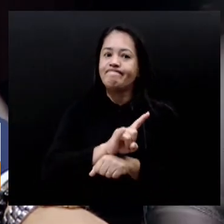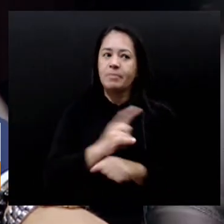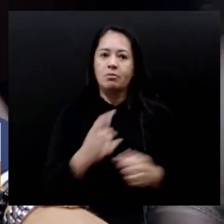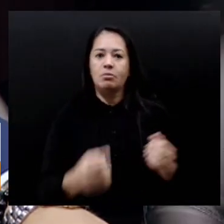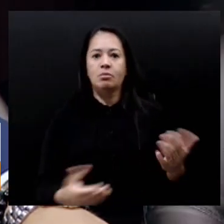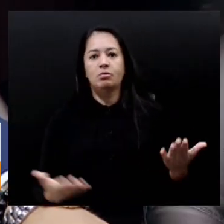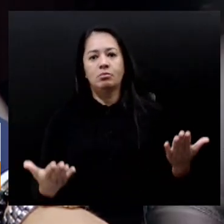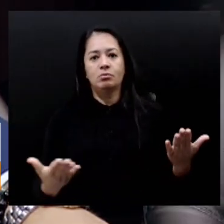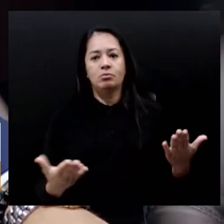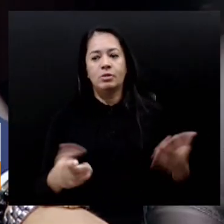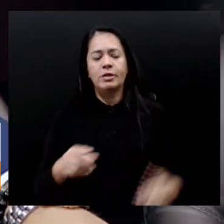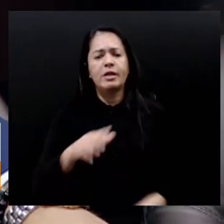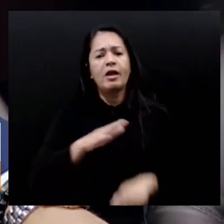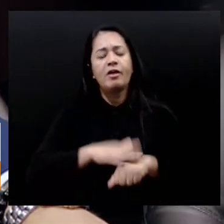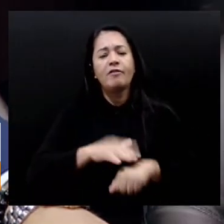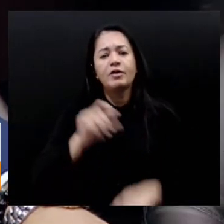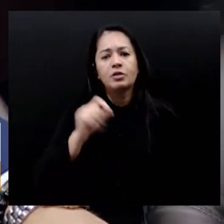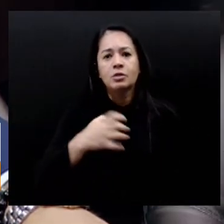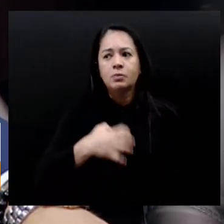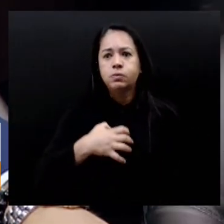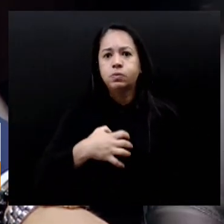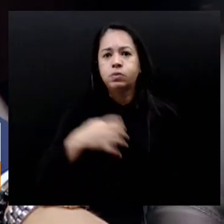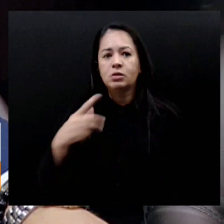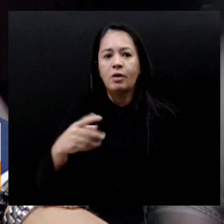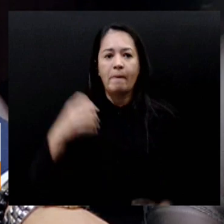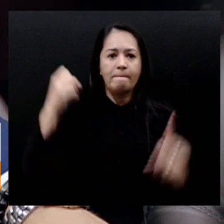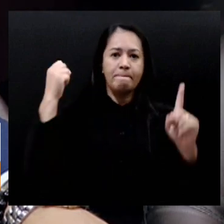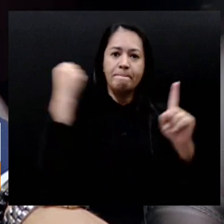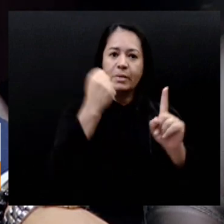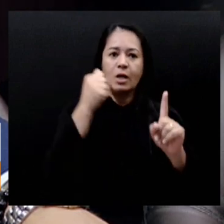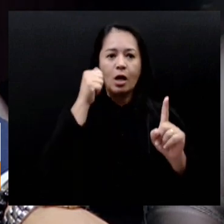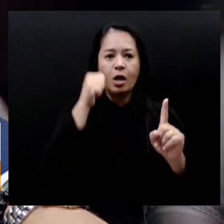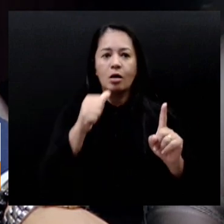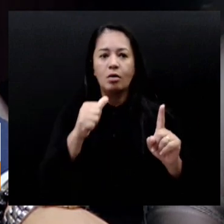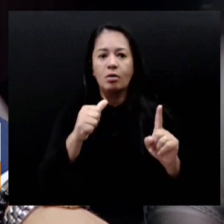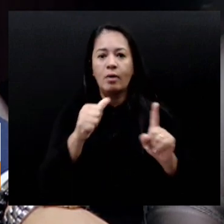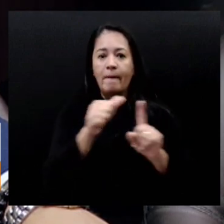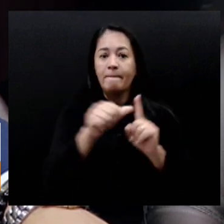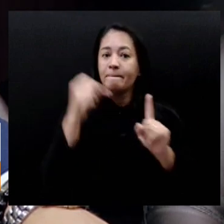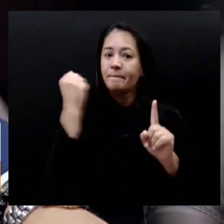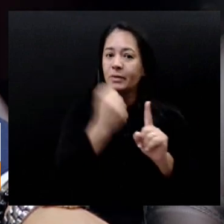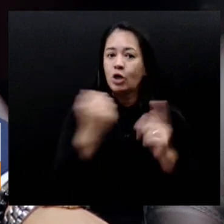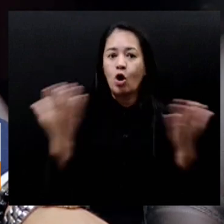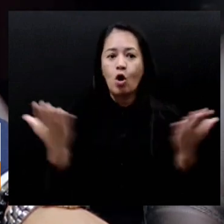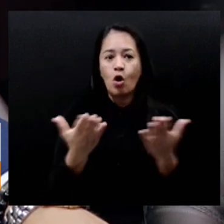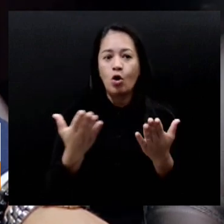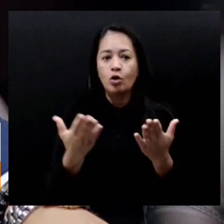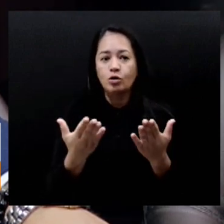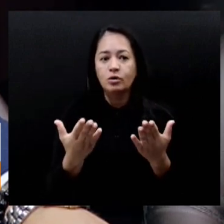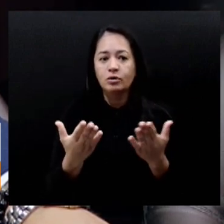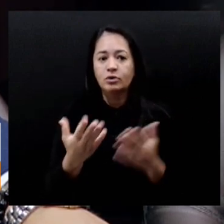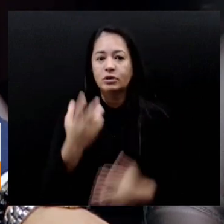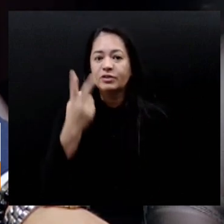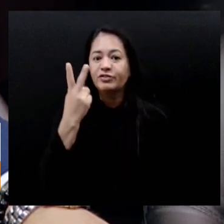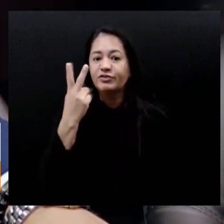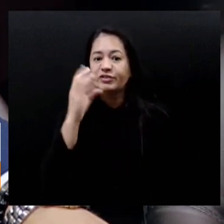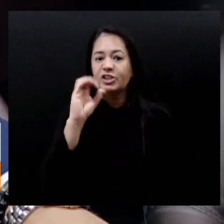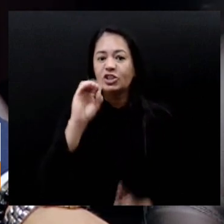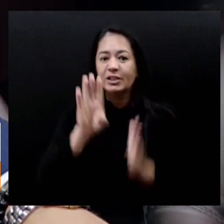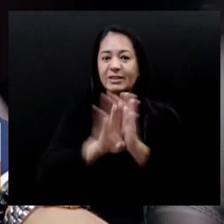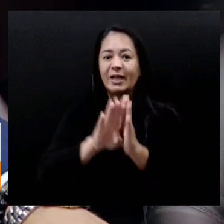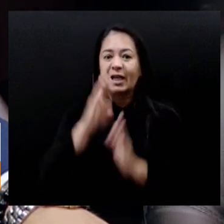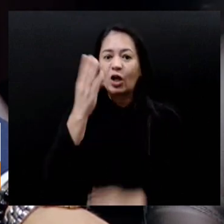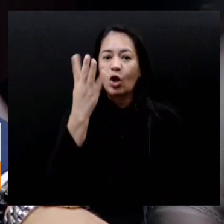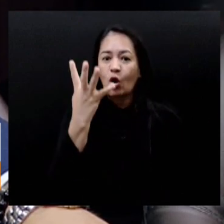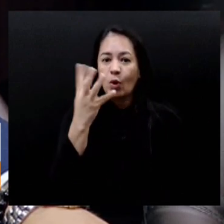essa raiva dele? Foi lá e matou a mulher, cometeu feminicídio. Pena hoje de feminicídio é de 20 a 40 anos. É a maior pena do Código